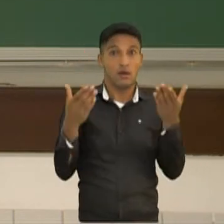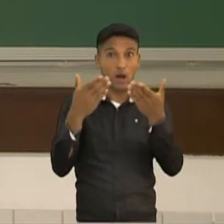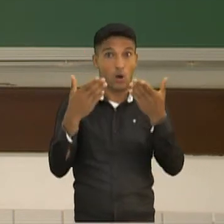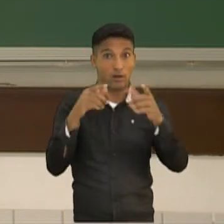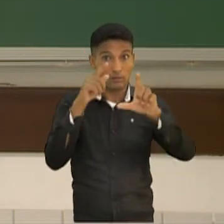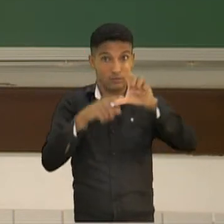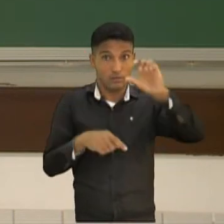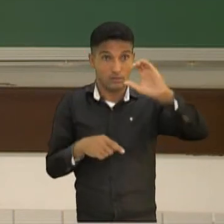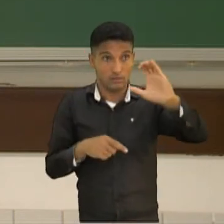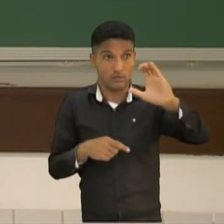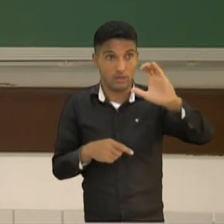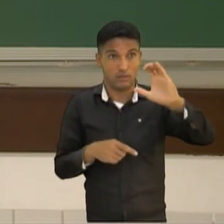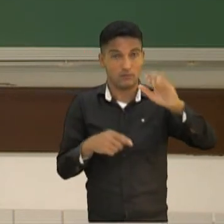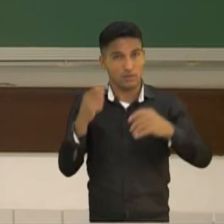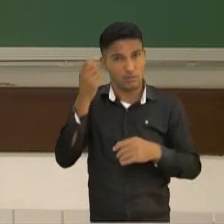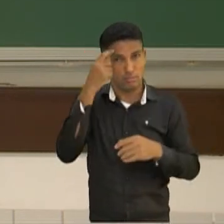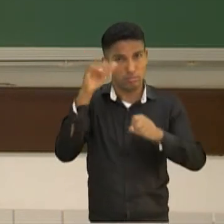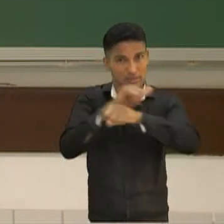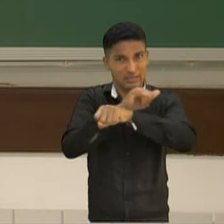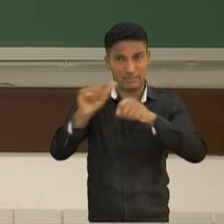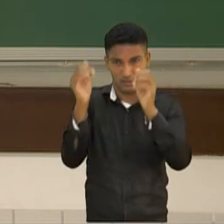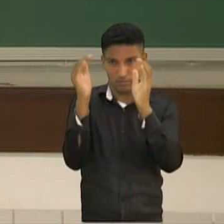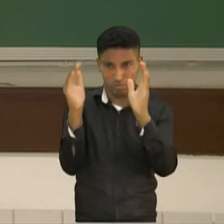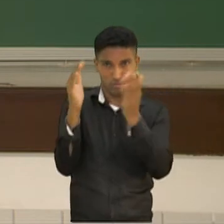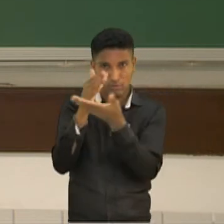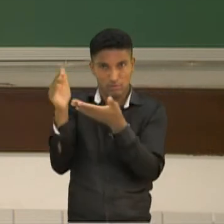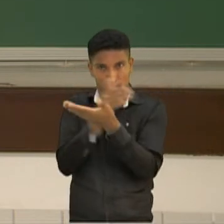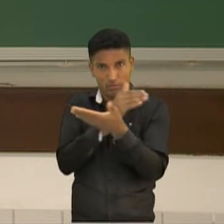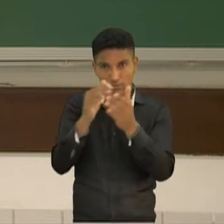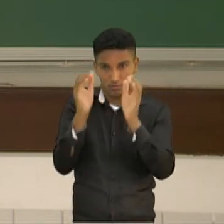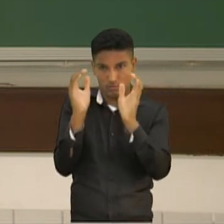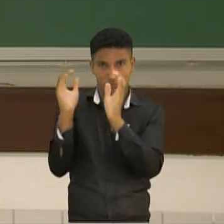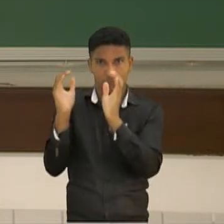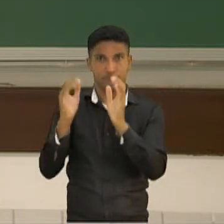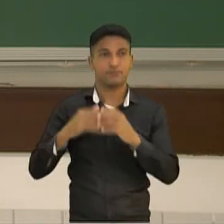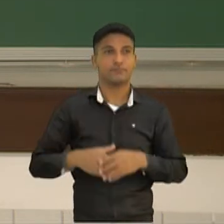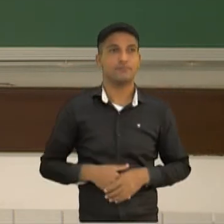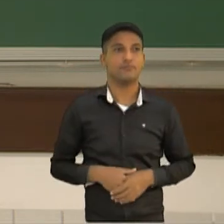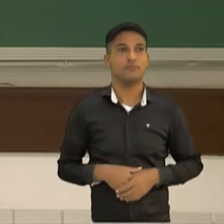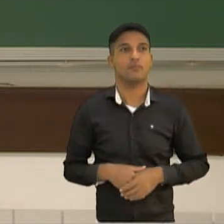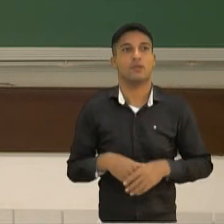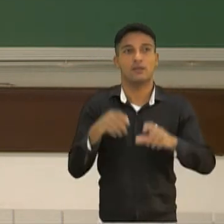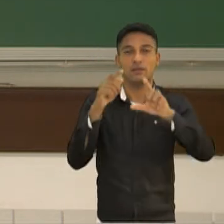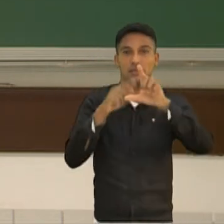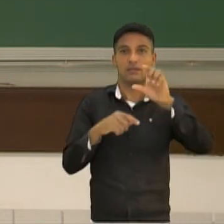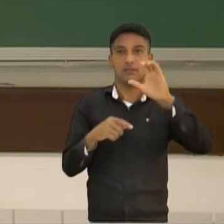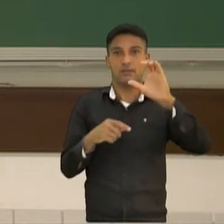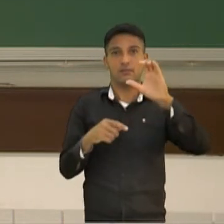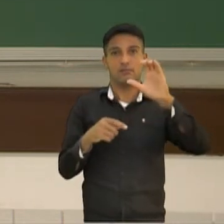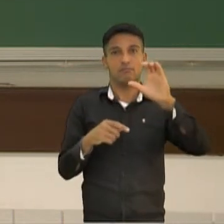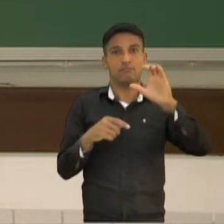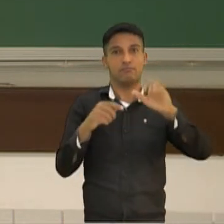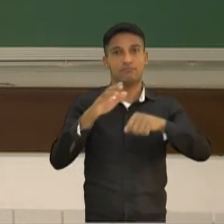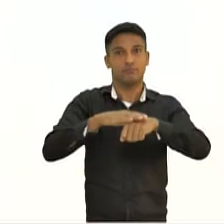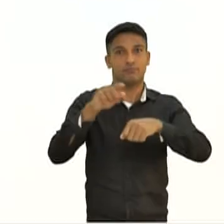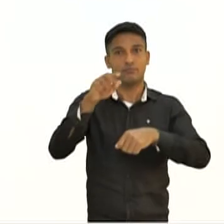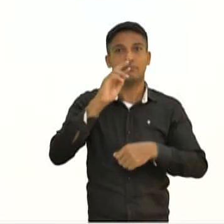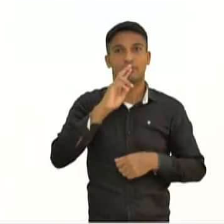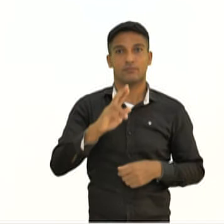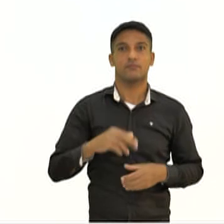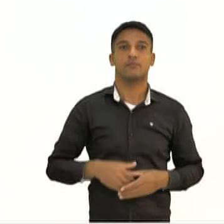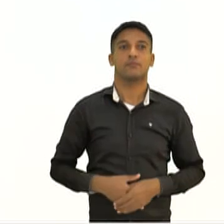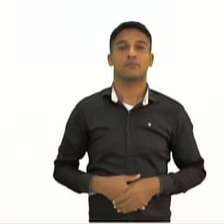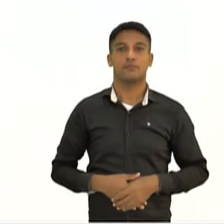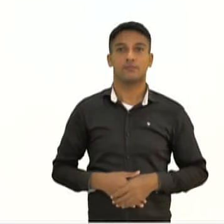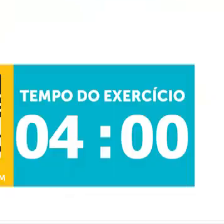aí, mas registra no caderno. E aí, eu vou mostrar nessa letra C 2 formas diferentes de fazer. Tempo para vocês.